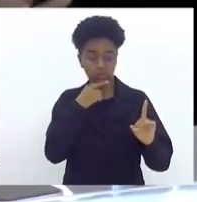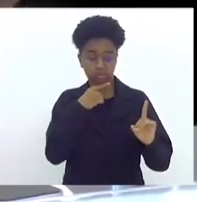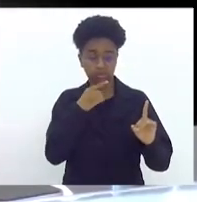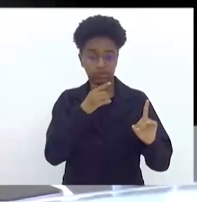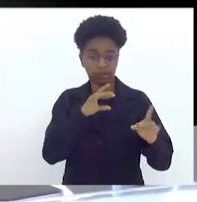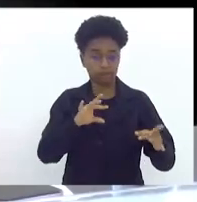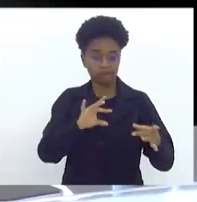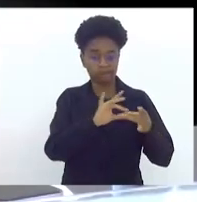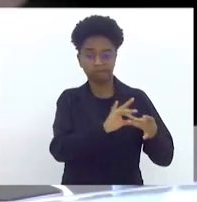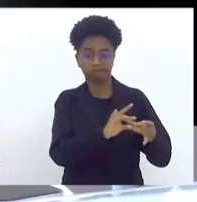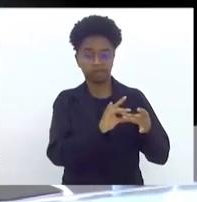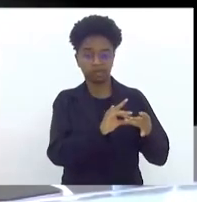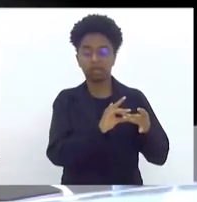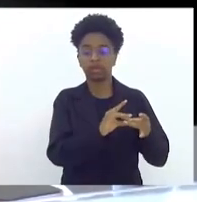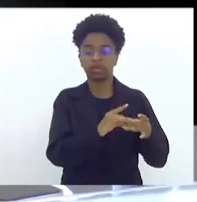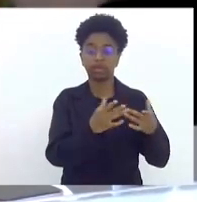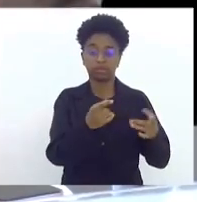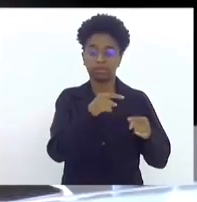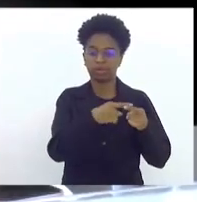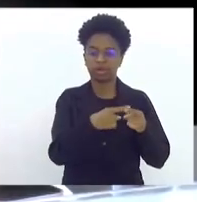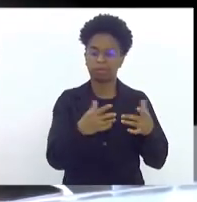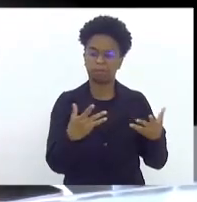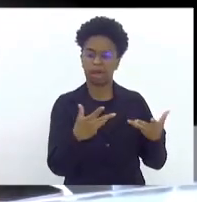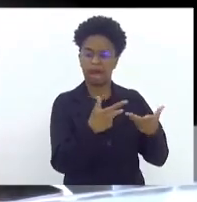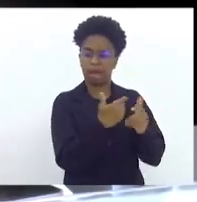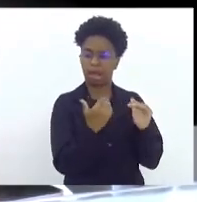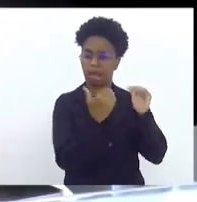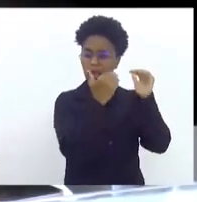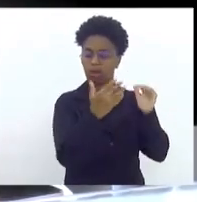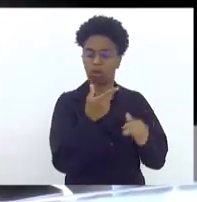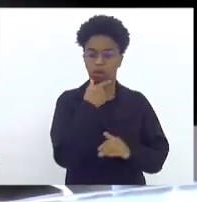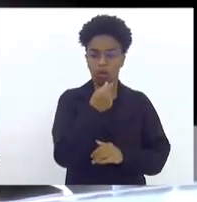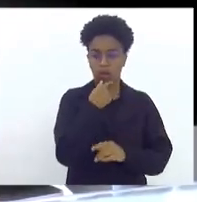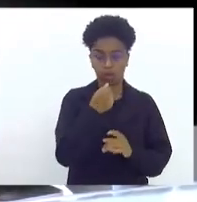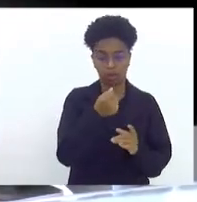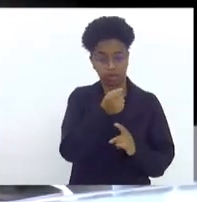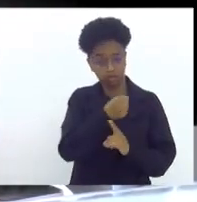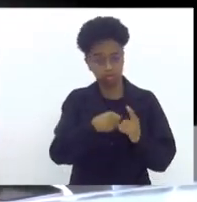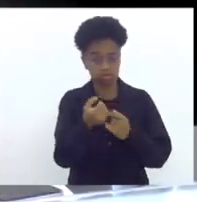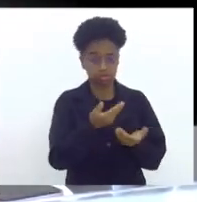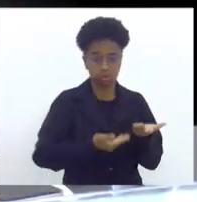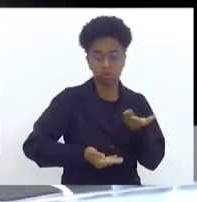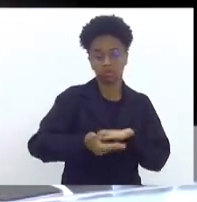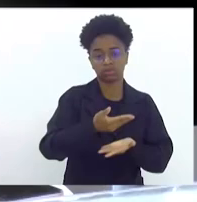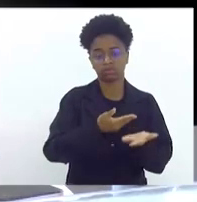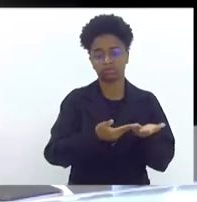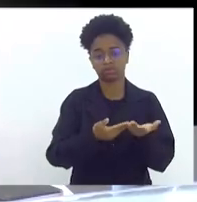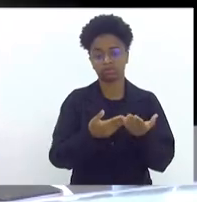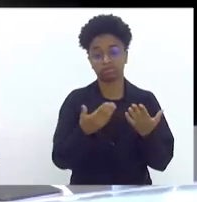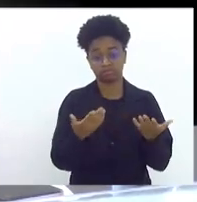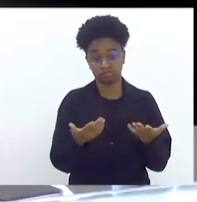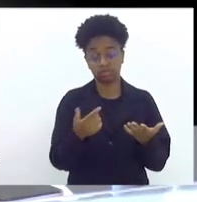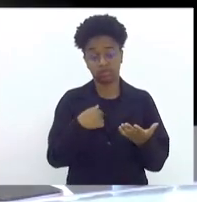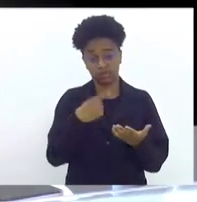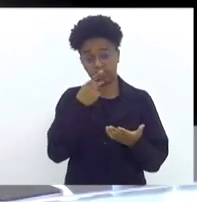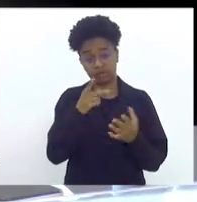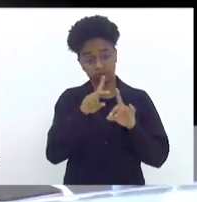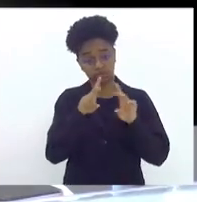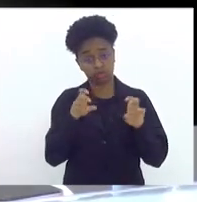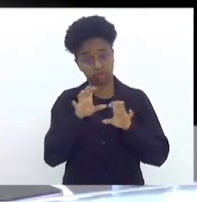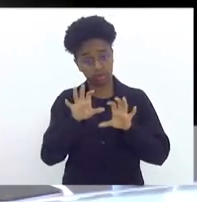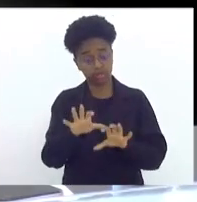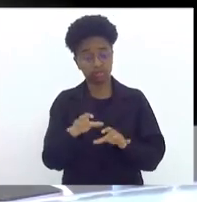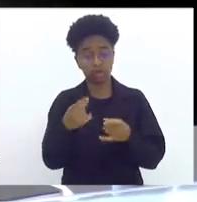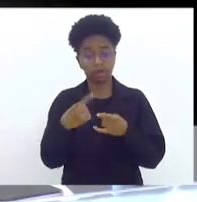fenômeno esse Cometa esse meteoro que é esse homem sociável e desenrolado É disso que eu tô falando a